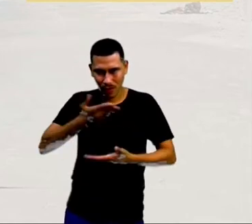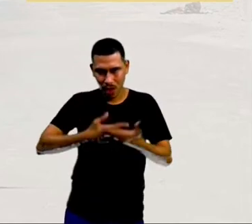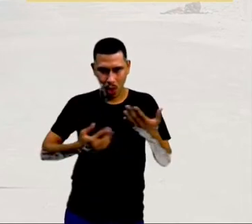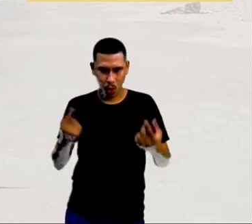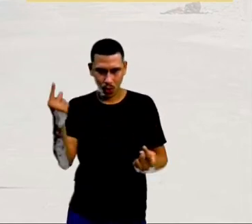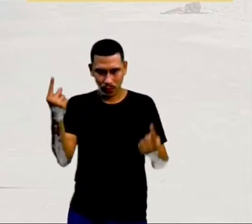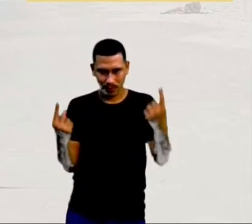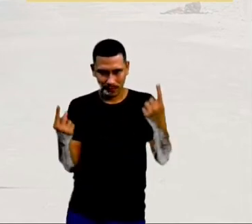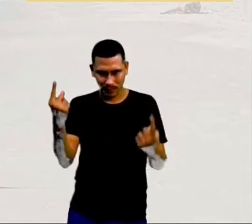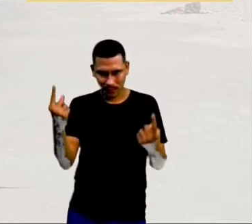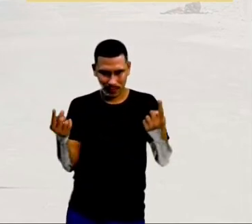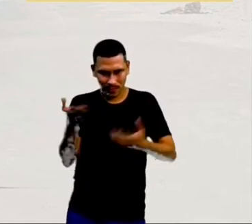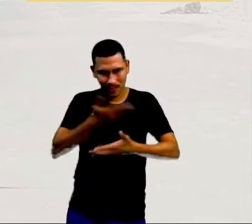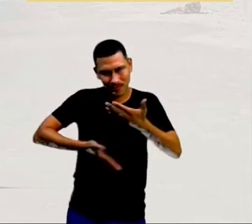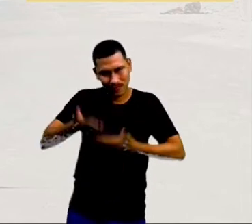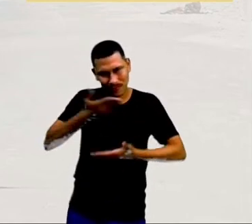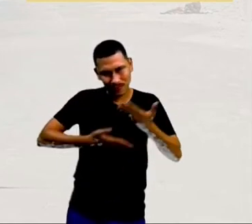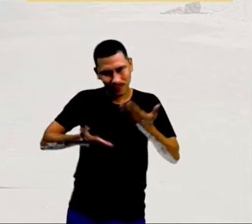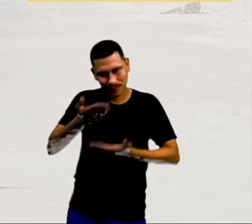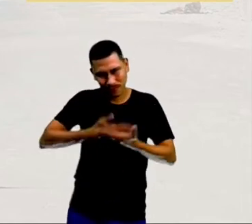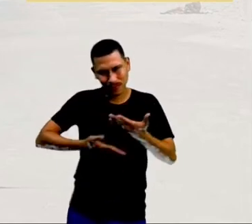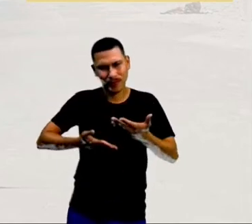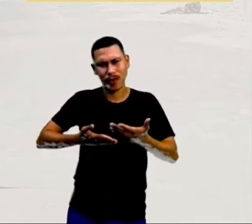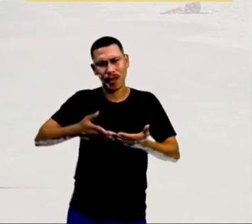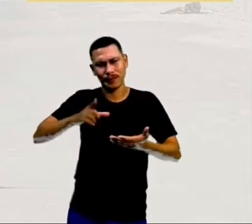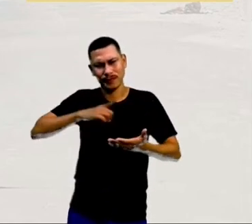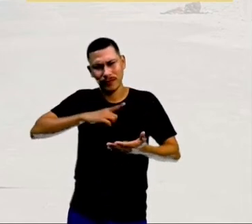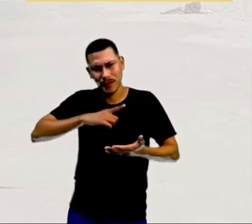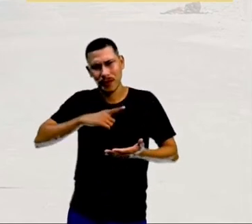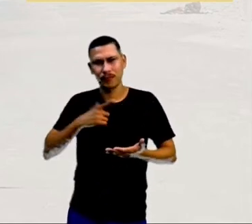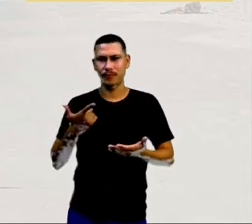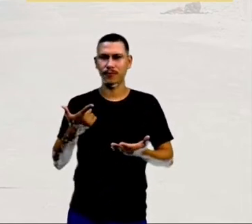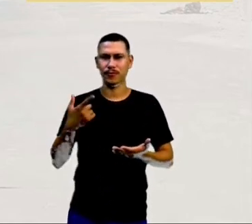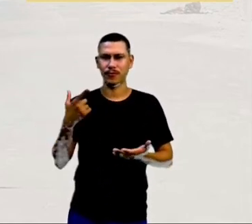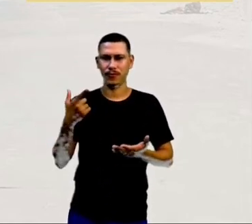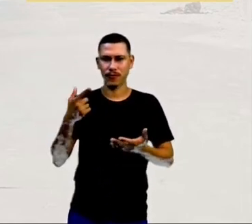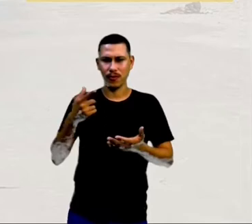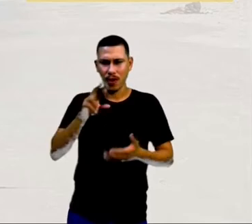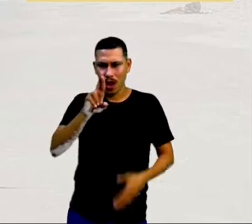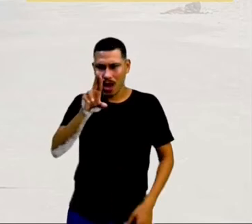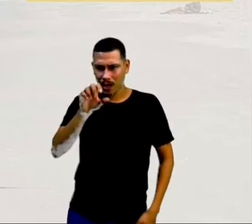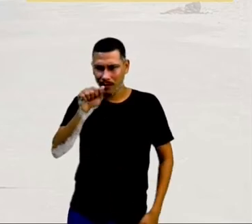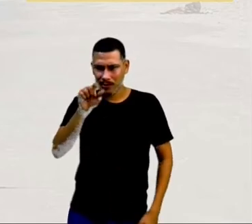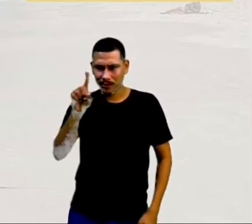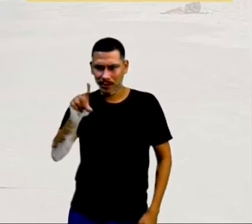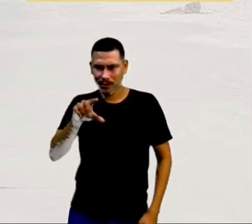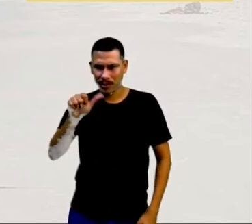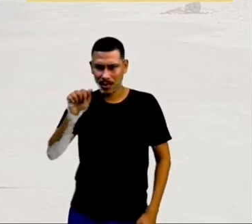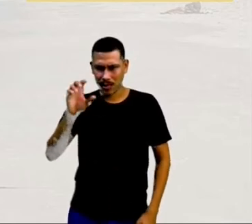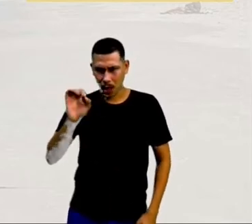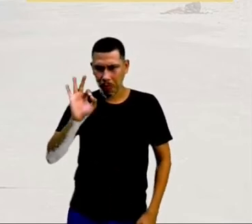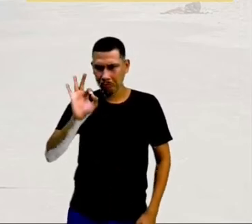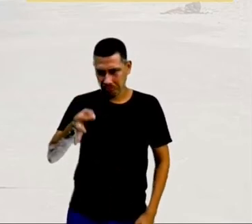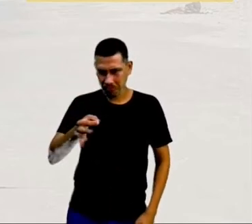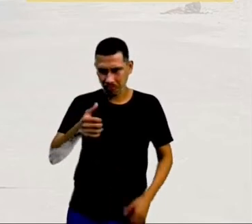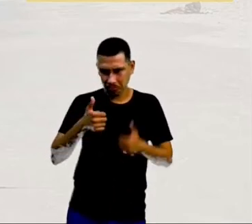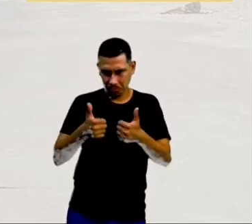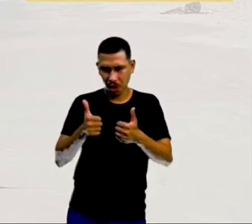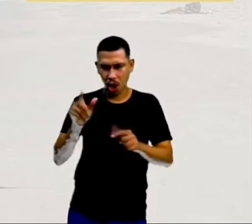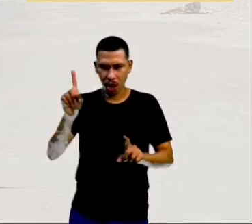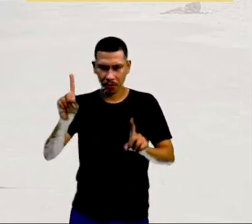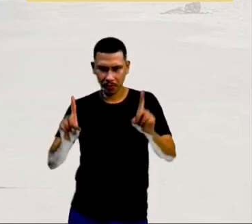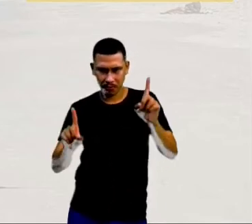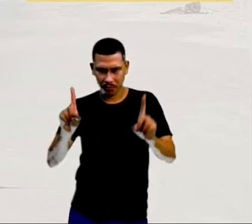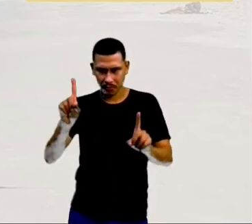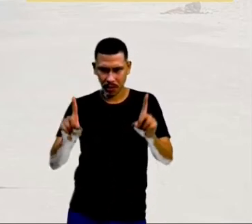duas grandezas elas se relacionam, então a gente passa a ter uma razão, tá certo? Essas grandezas elas